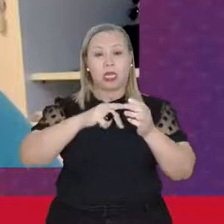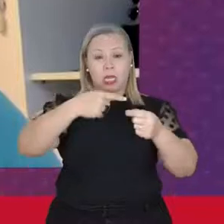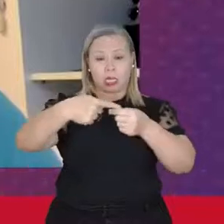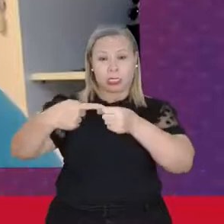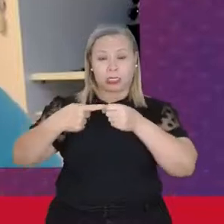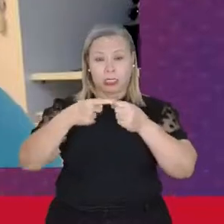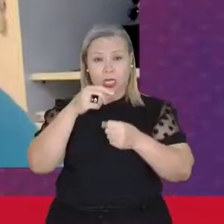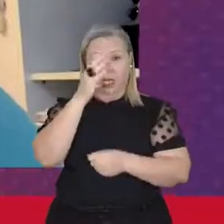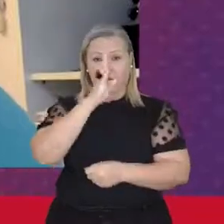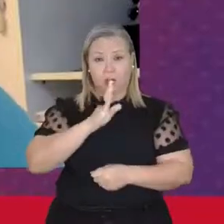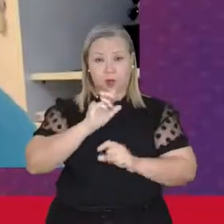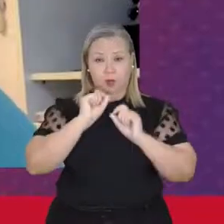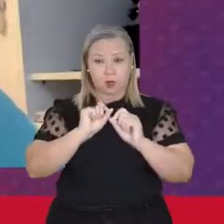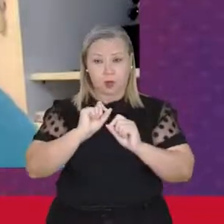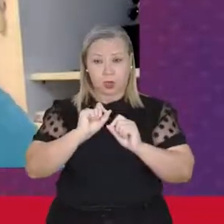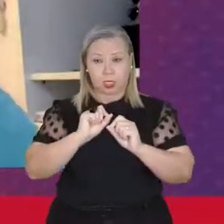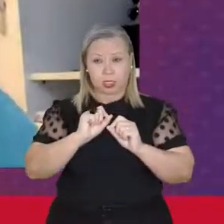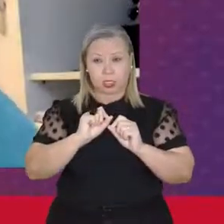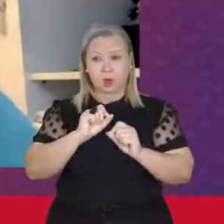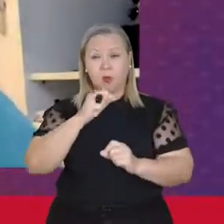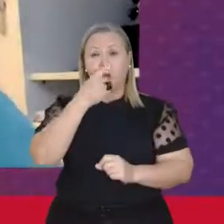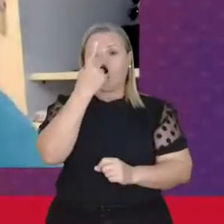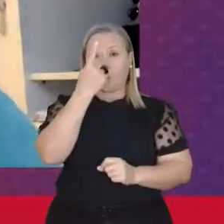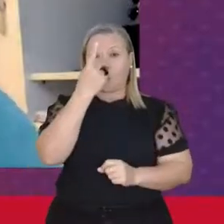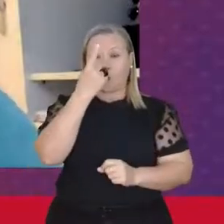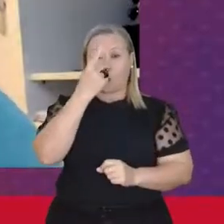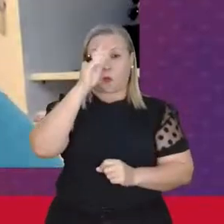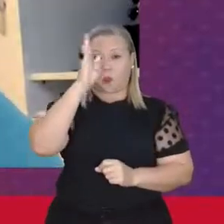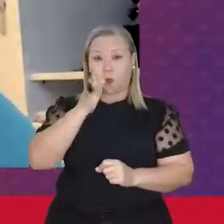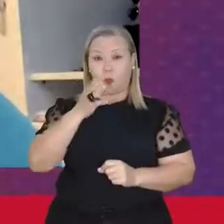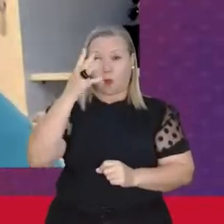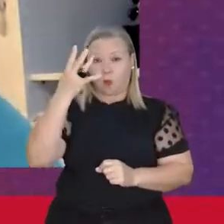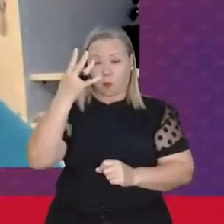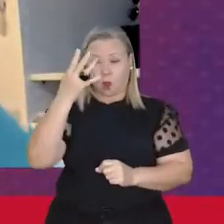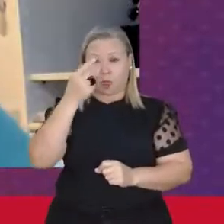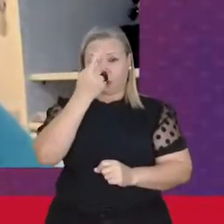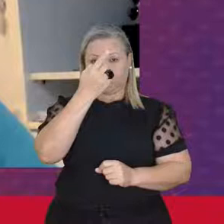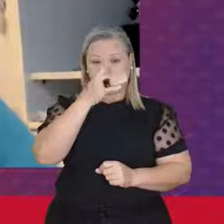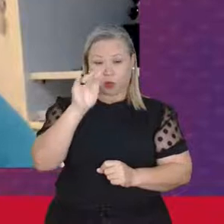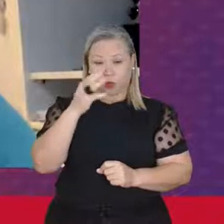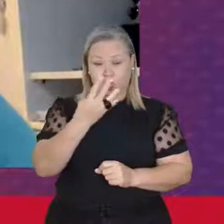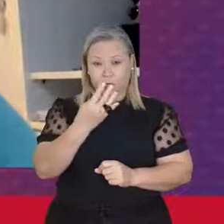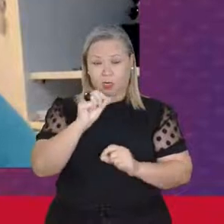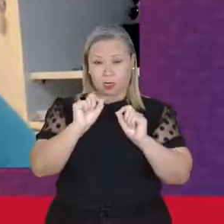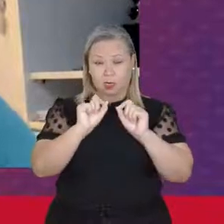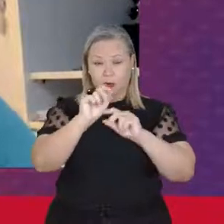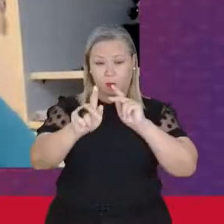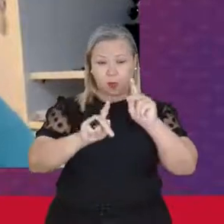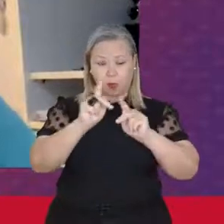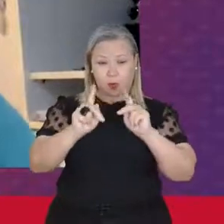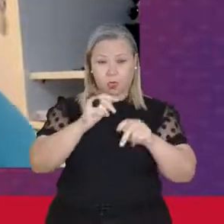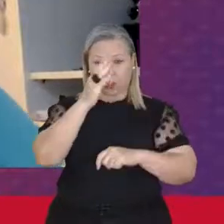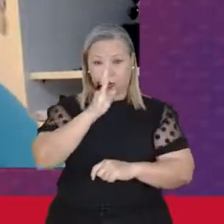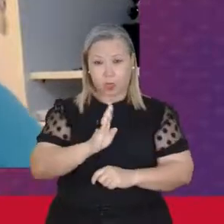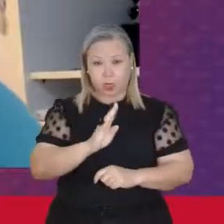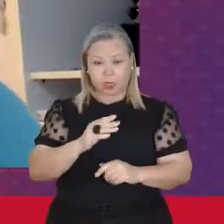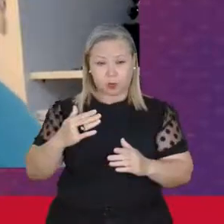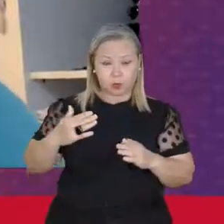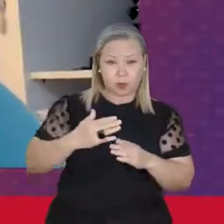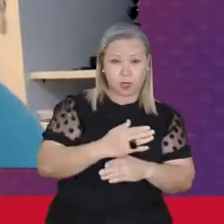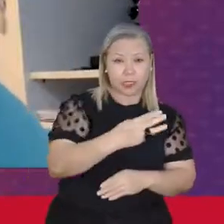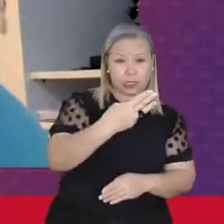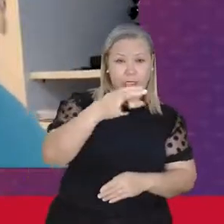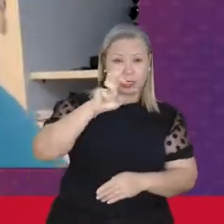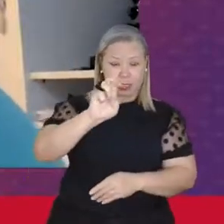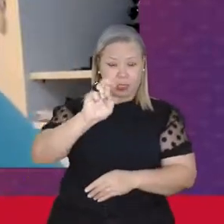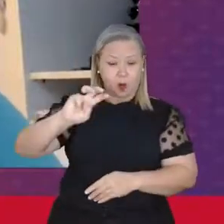do Brasil, um quarto da população urbana do Brasil, que ultrapassa 35